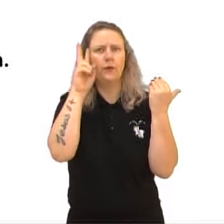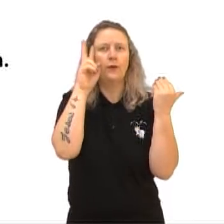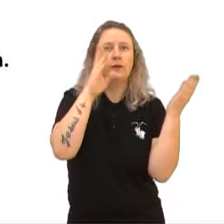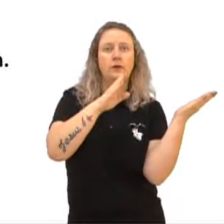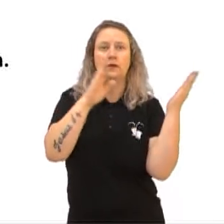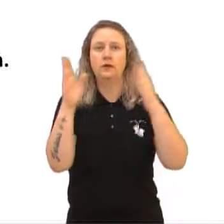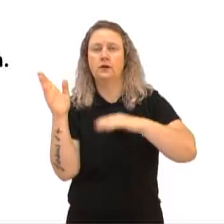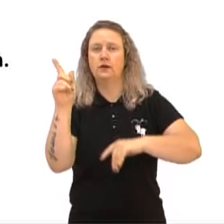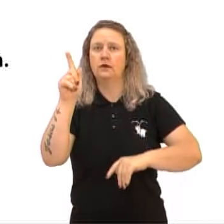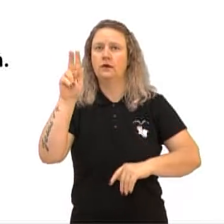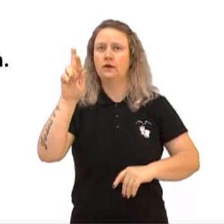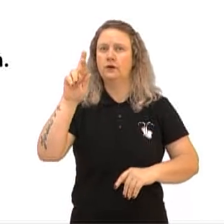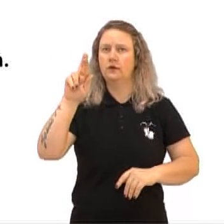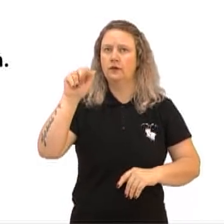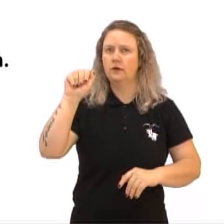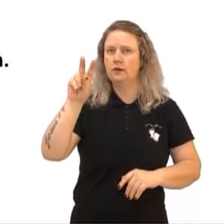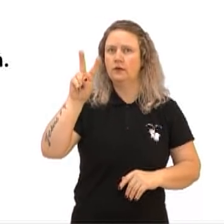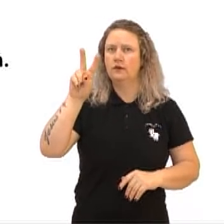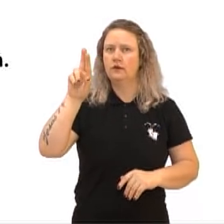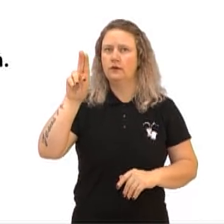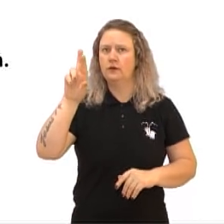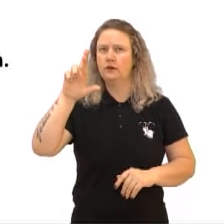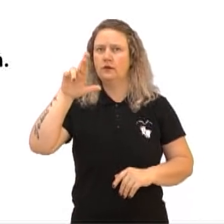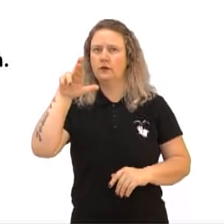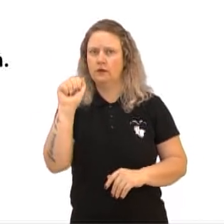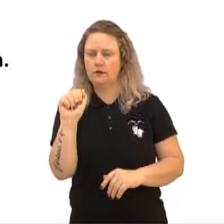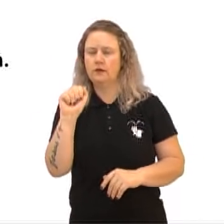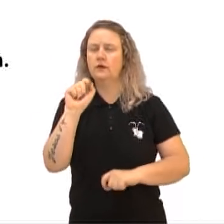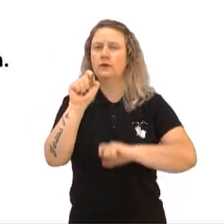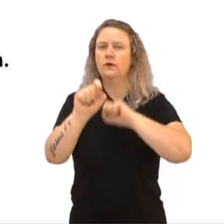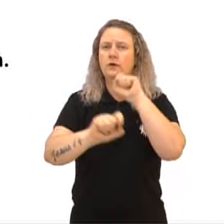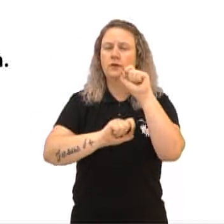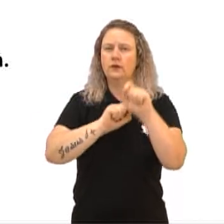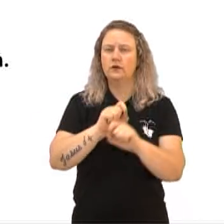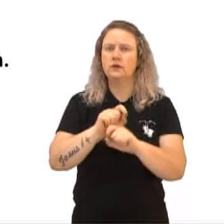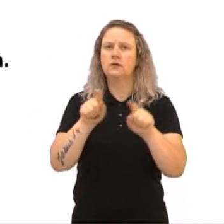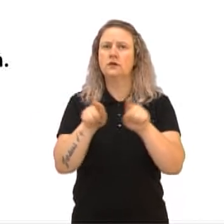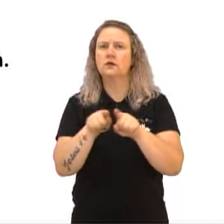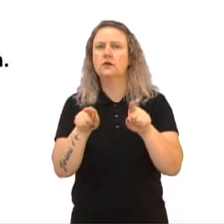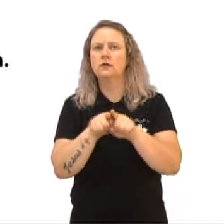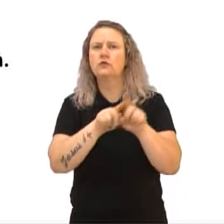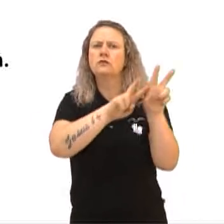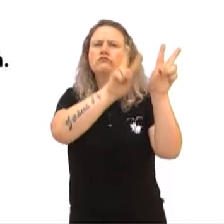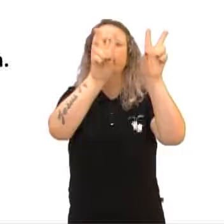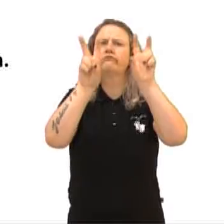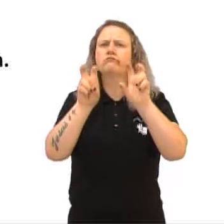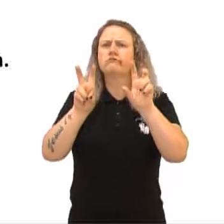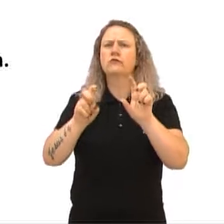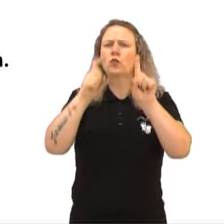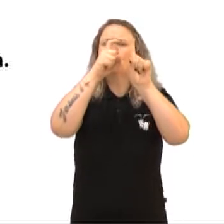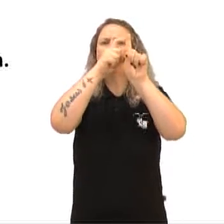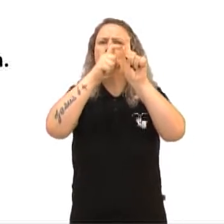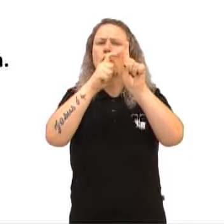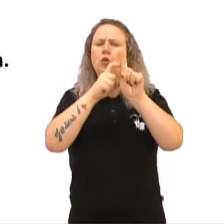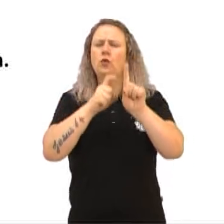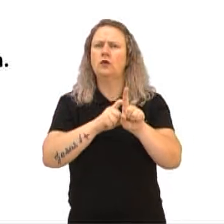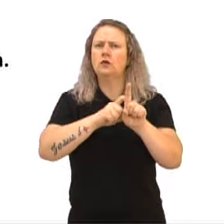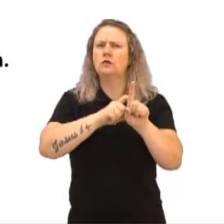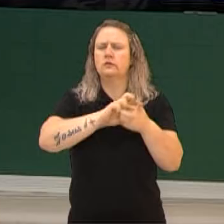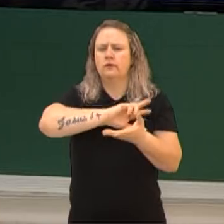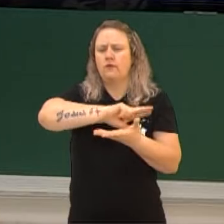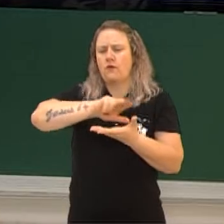gravura, né? Nós vimos aqui um pouquinho sobre estilos diferentes de como se faz a gravura